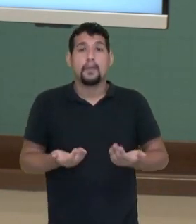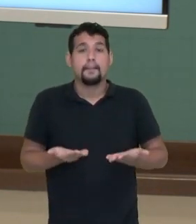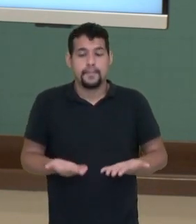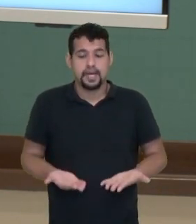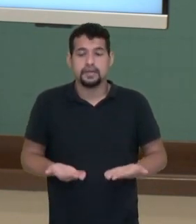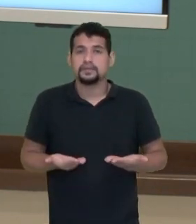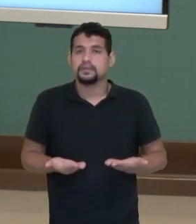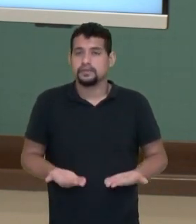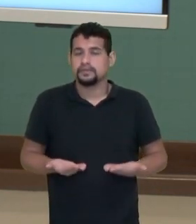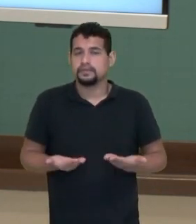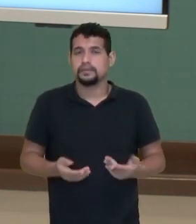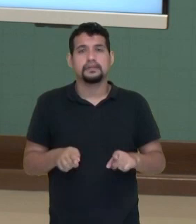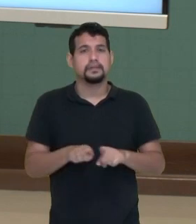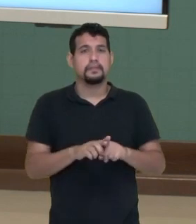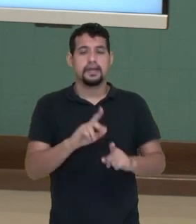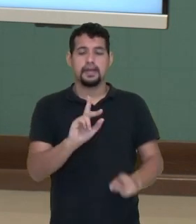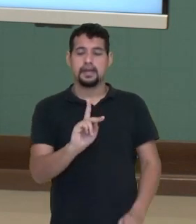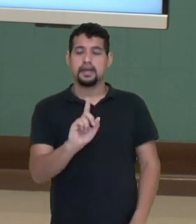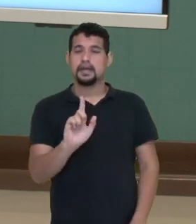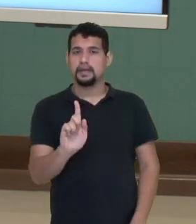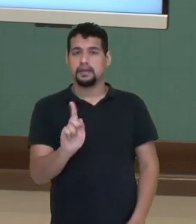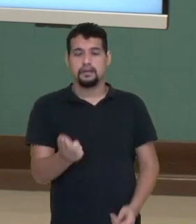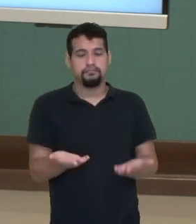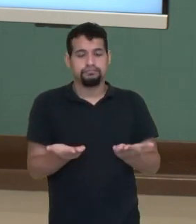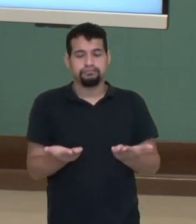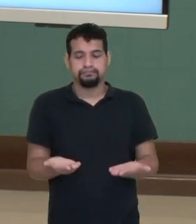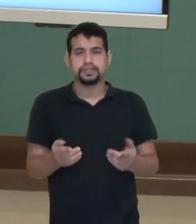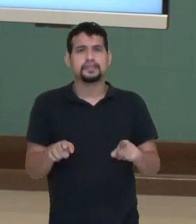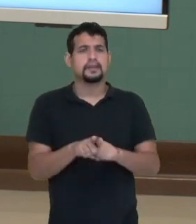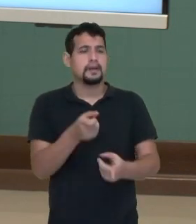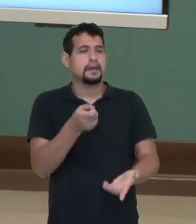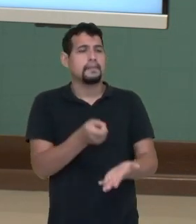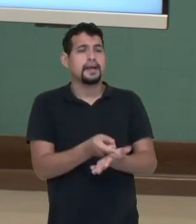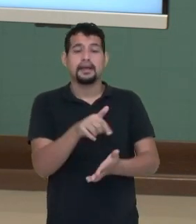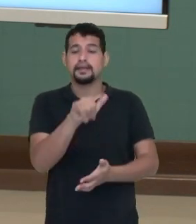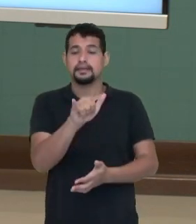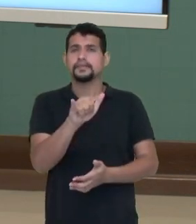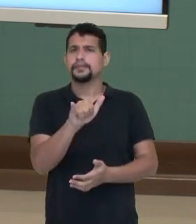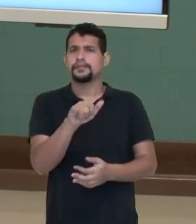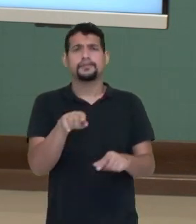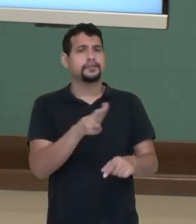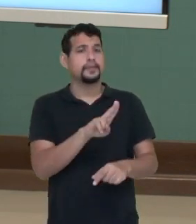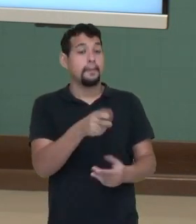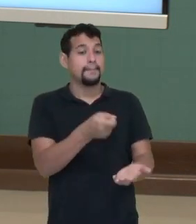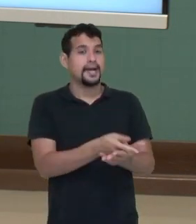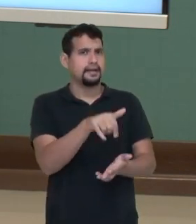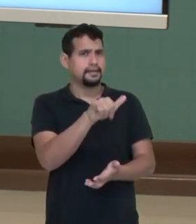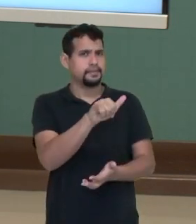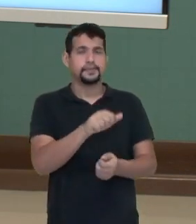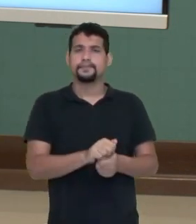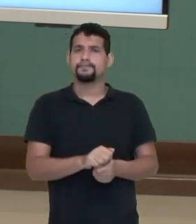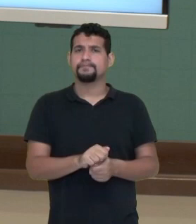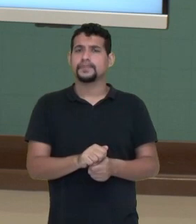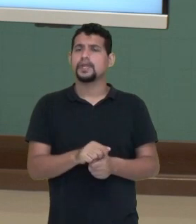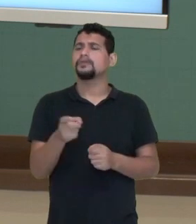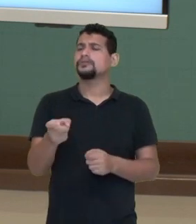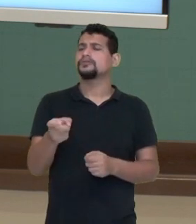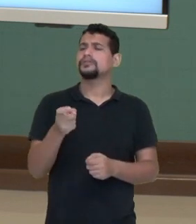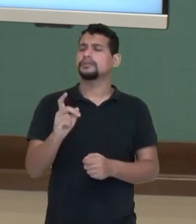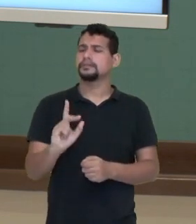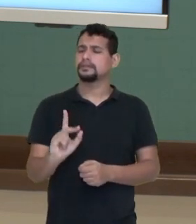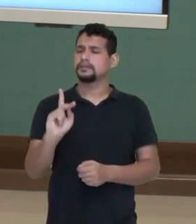por quilograma. O preço a pagar Y, chamamos de Y então, por X quilogramas